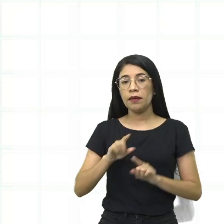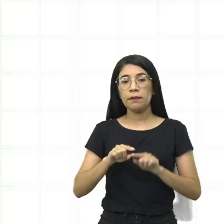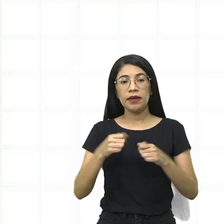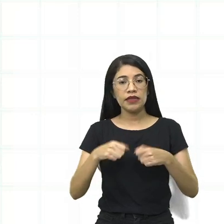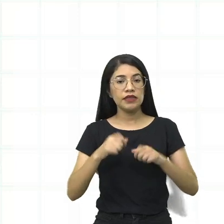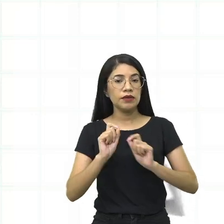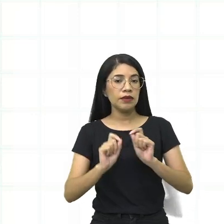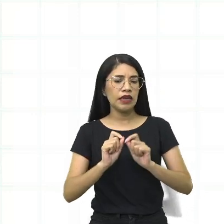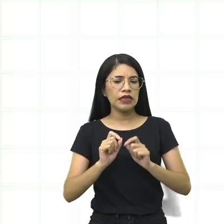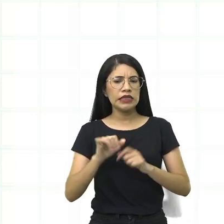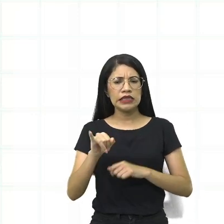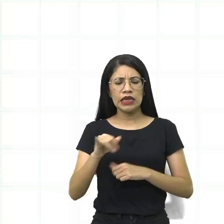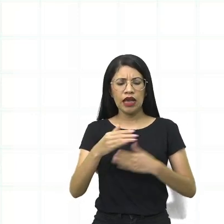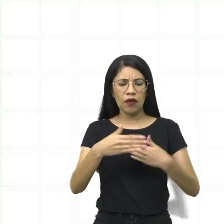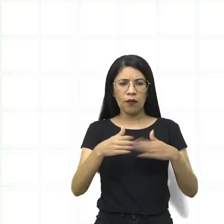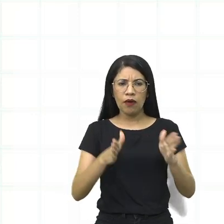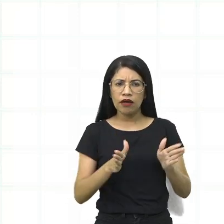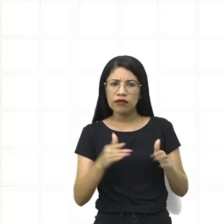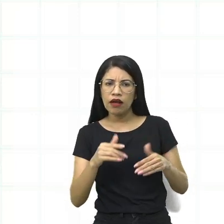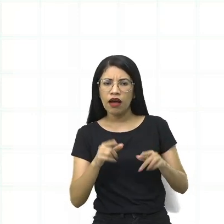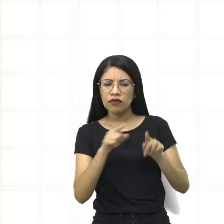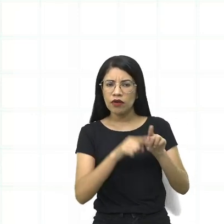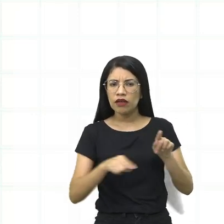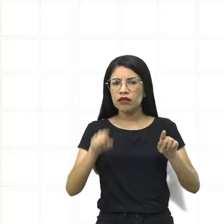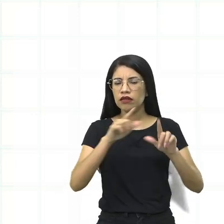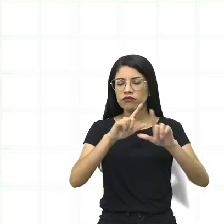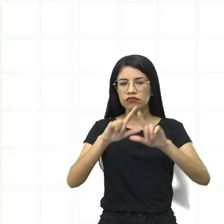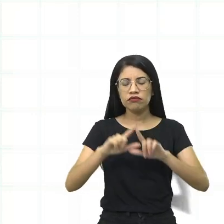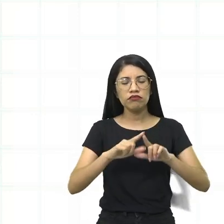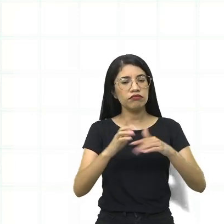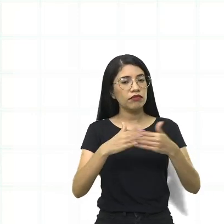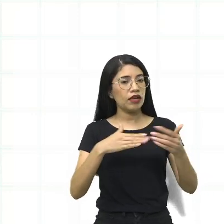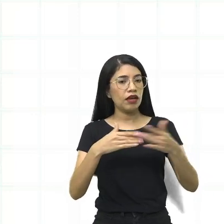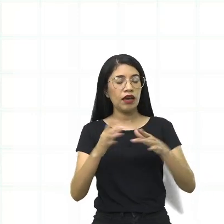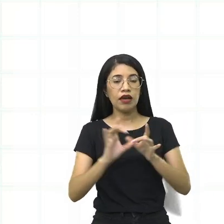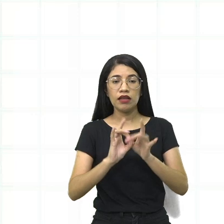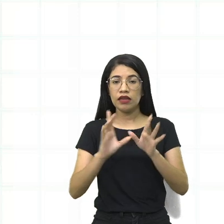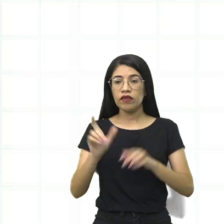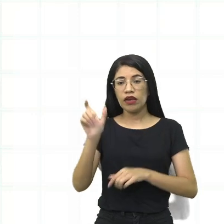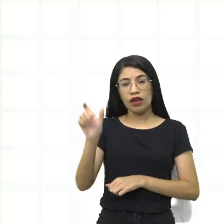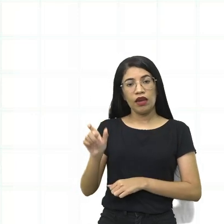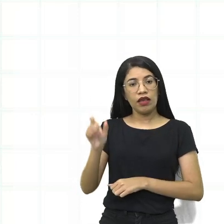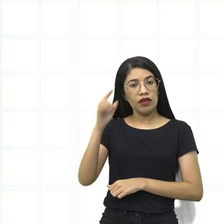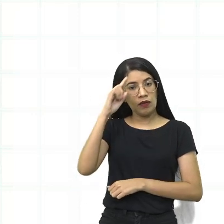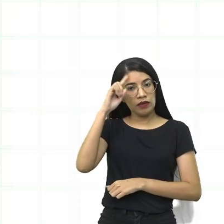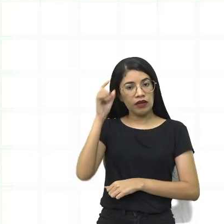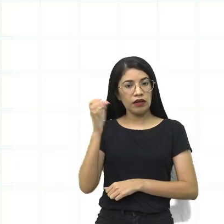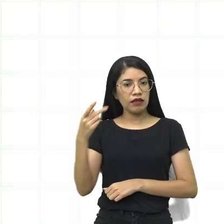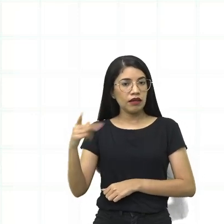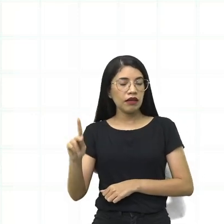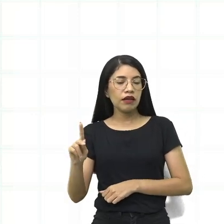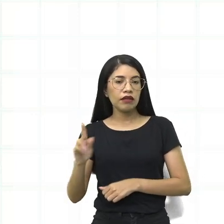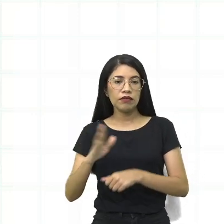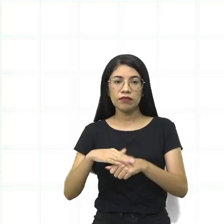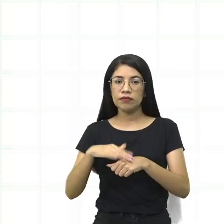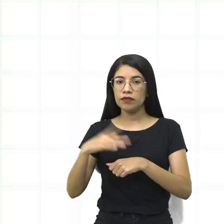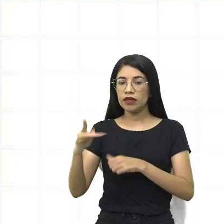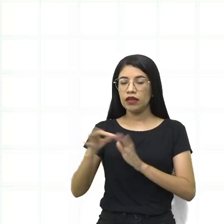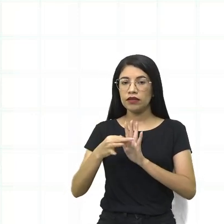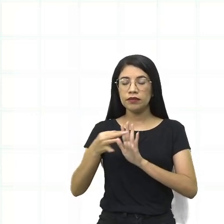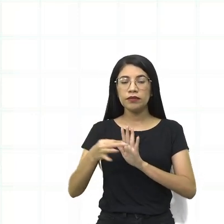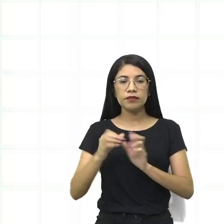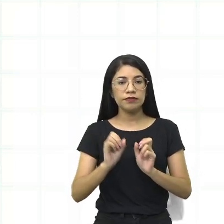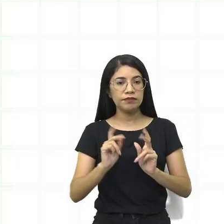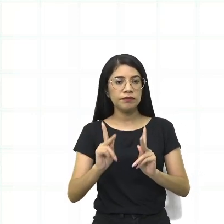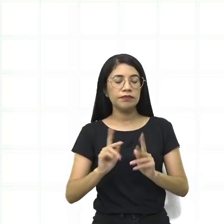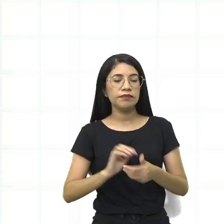que é um quadrado, que ela achar que é um triângulo, é como ela vê, é como ela entende naquele momento que é aquela